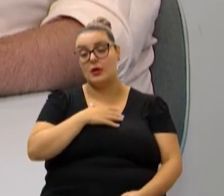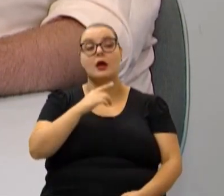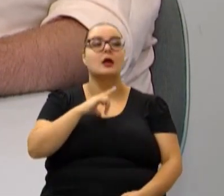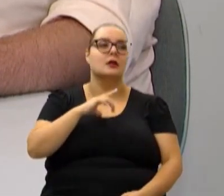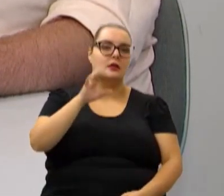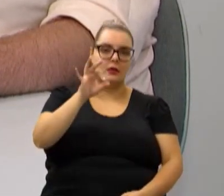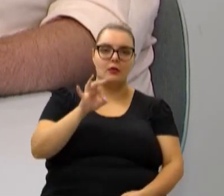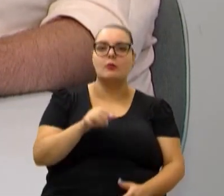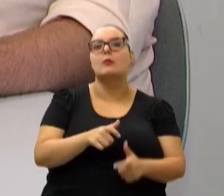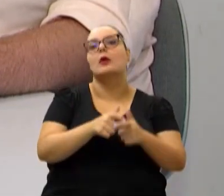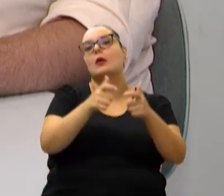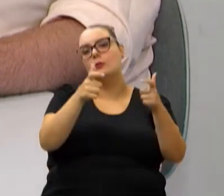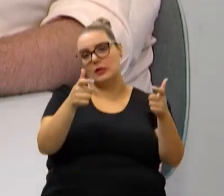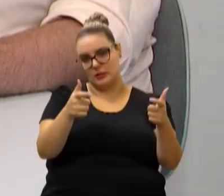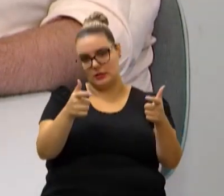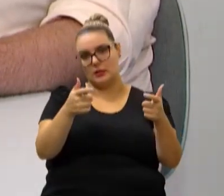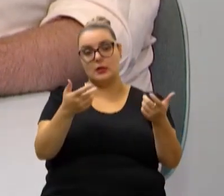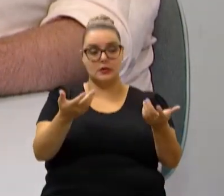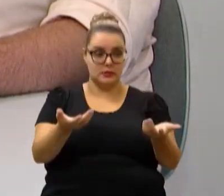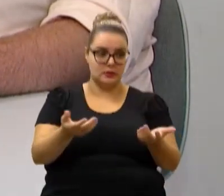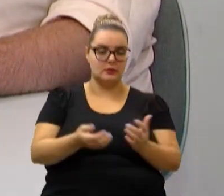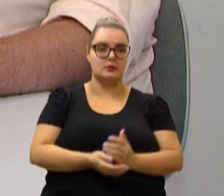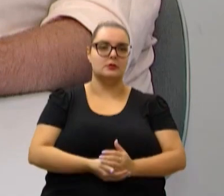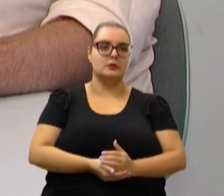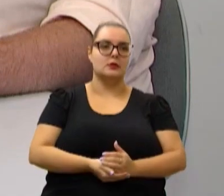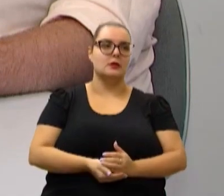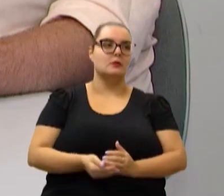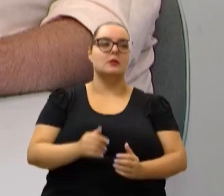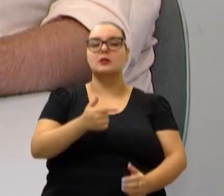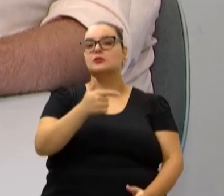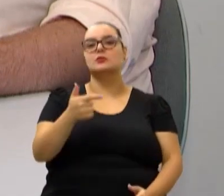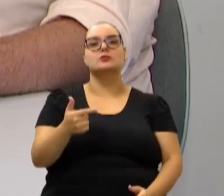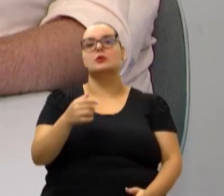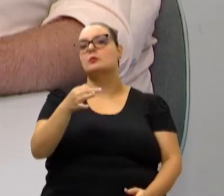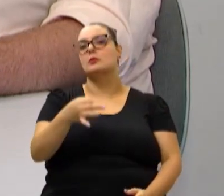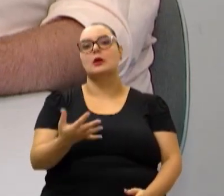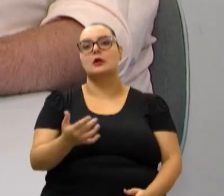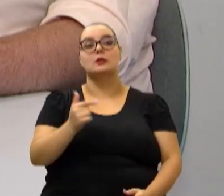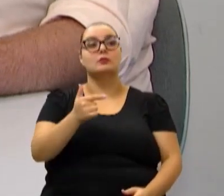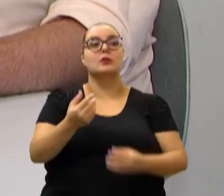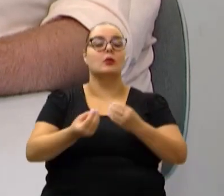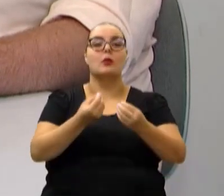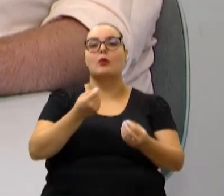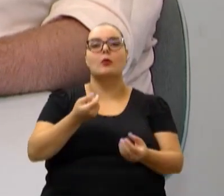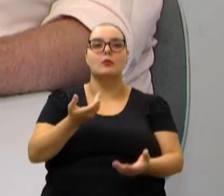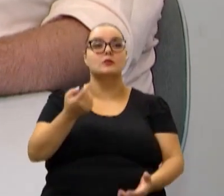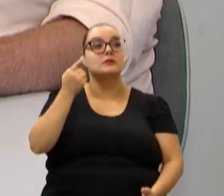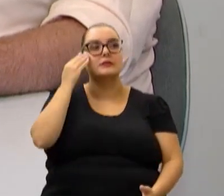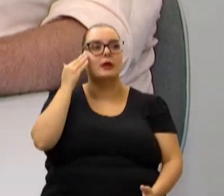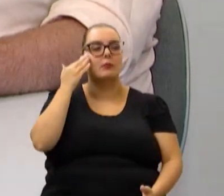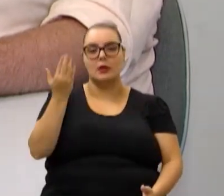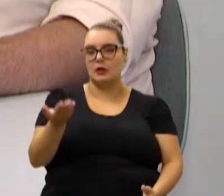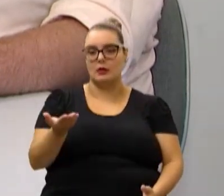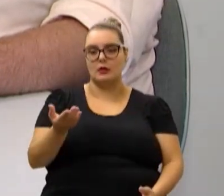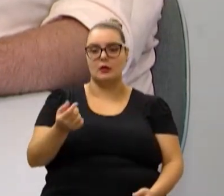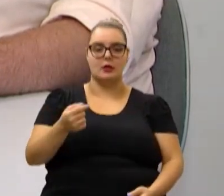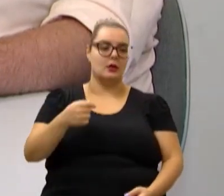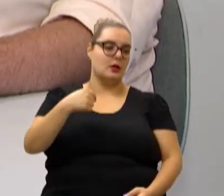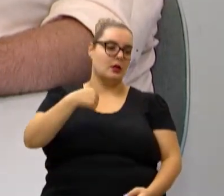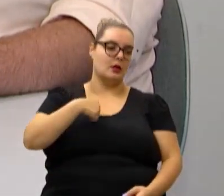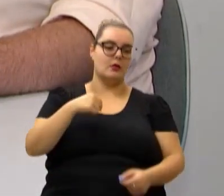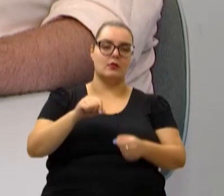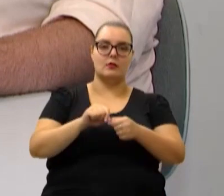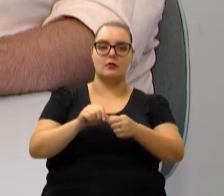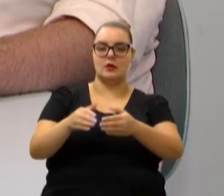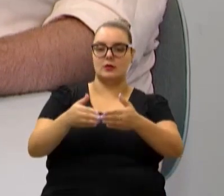parte, há uma grande chance dele aumentar, né? Então, mas não há sim uma certeza e nem tem como prever. Eu vou fazer